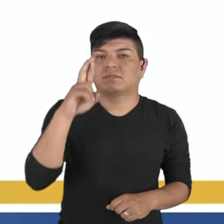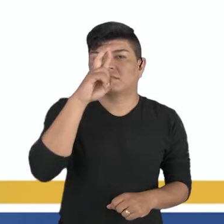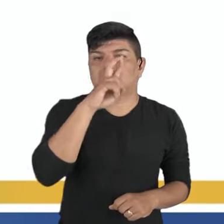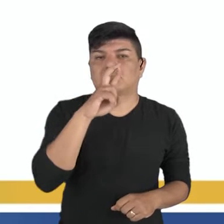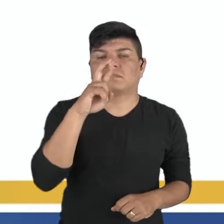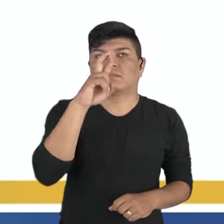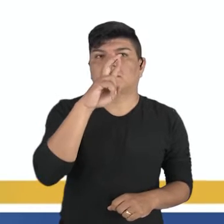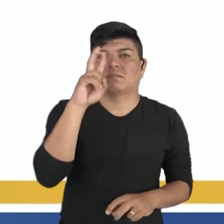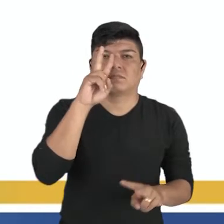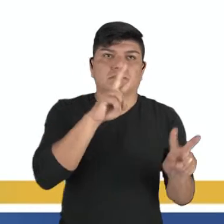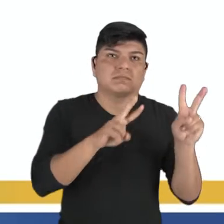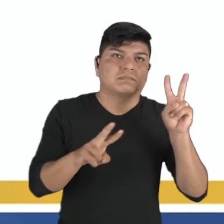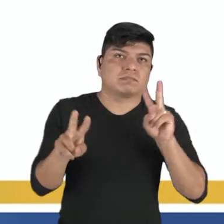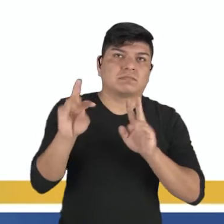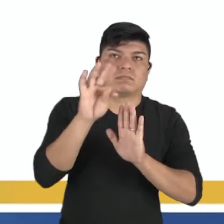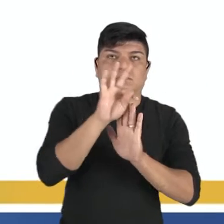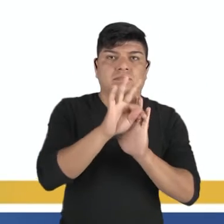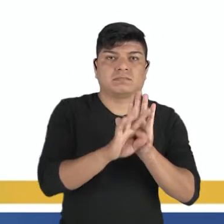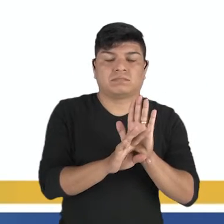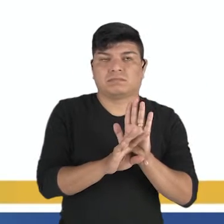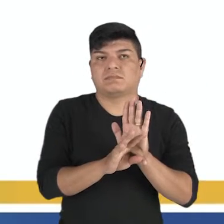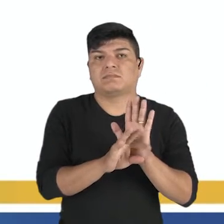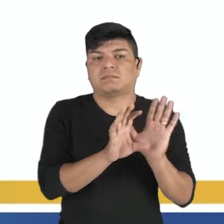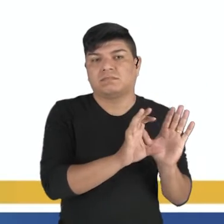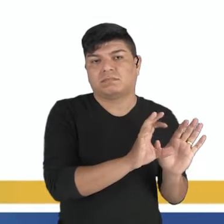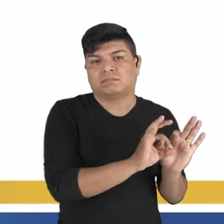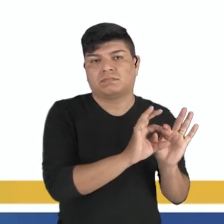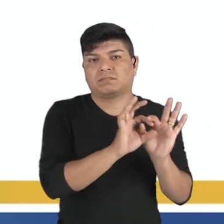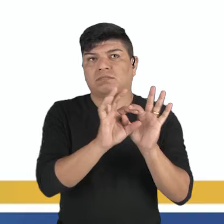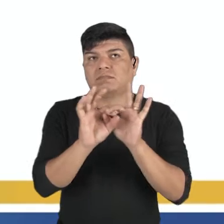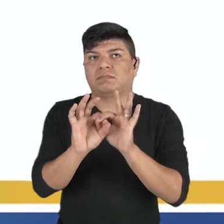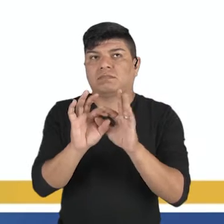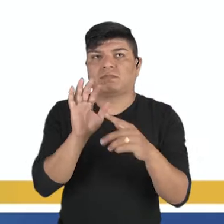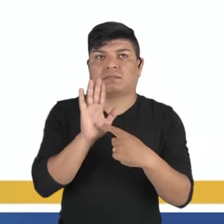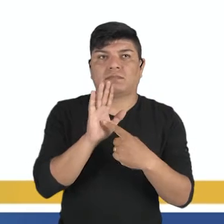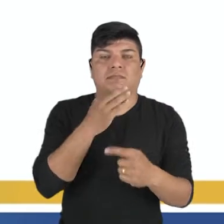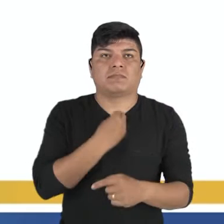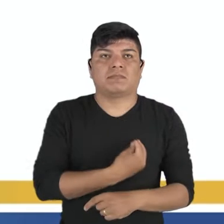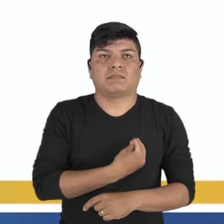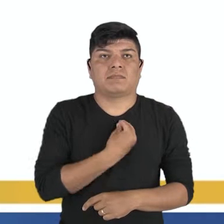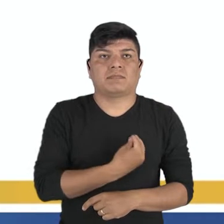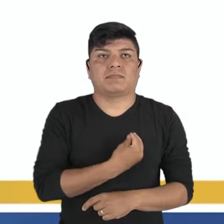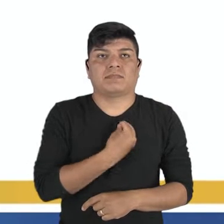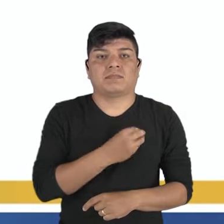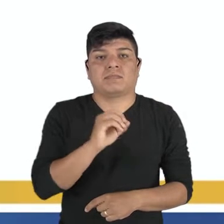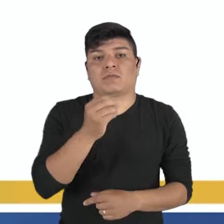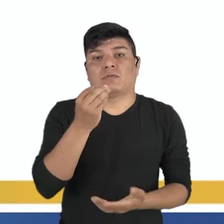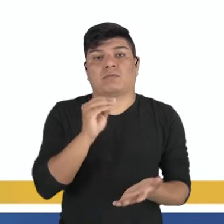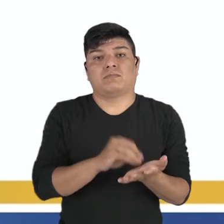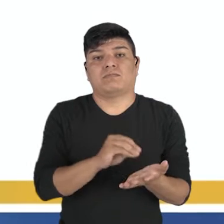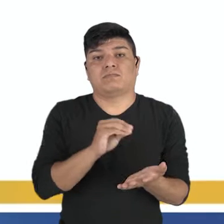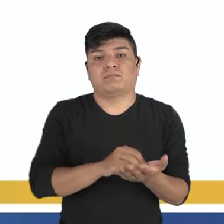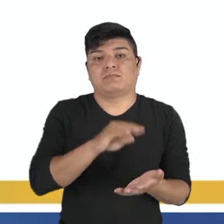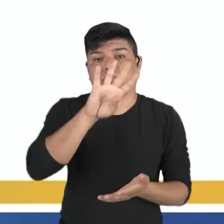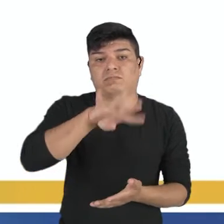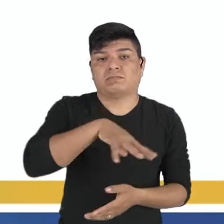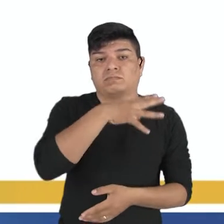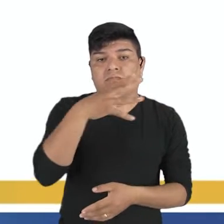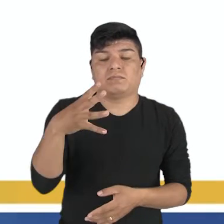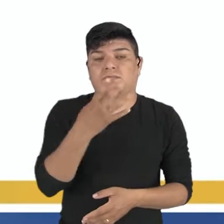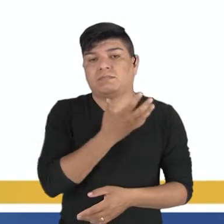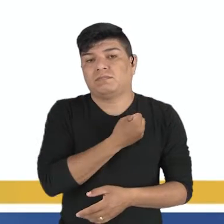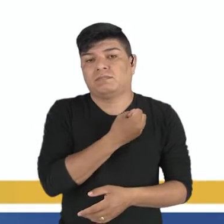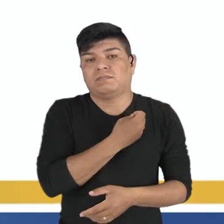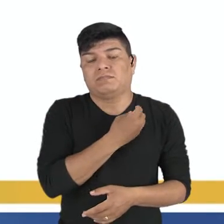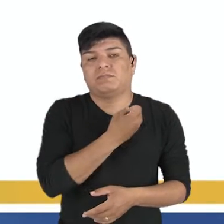Observar os aspectos visuais do texto, a presença ou ausência de tabelas, números, gráficos.